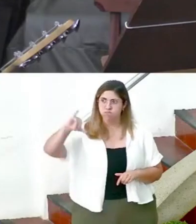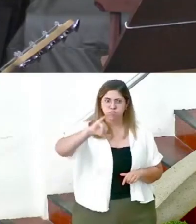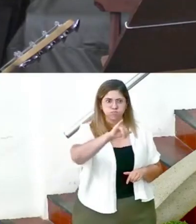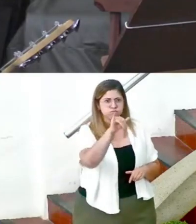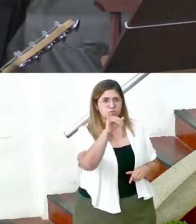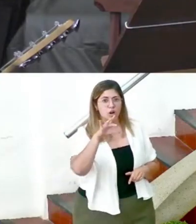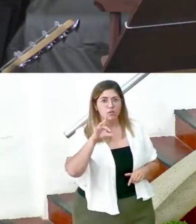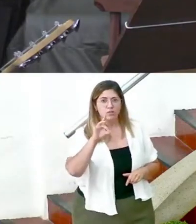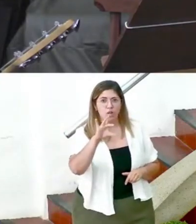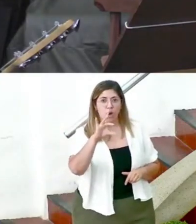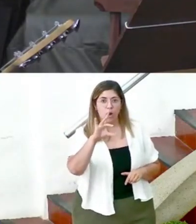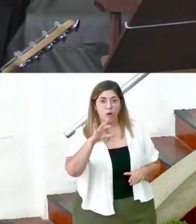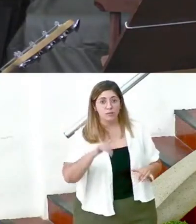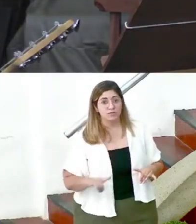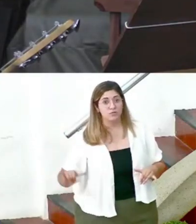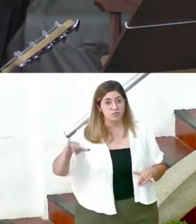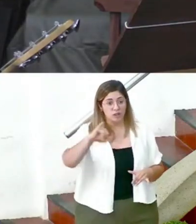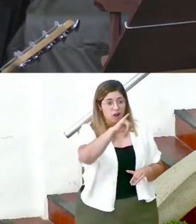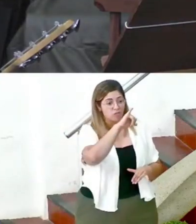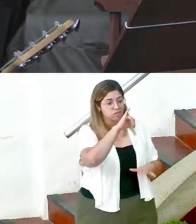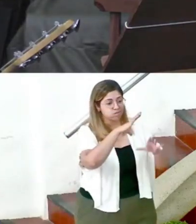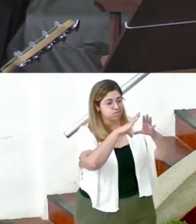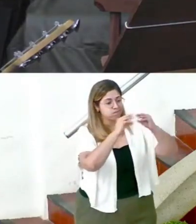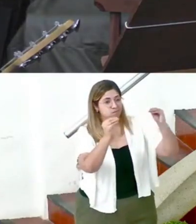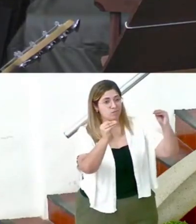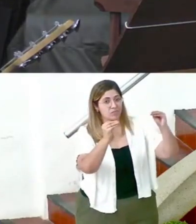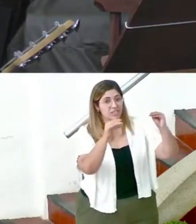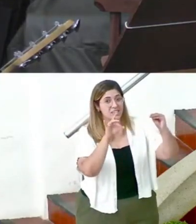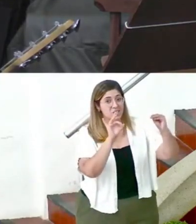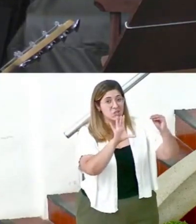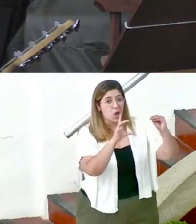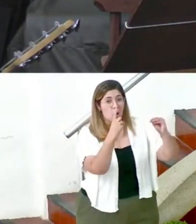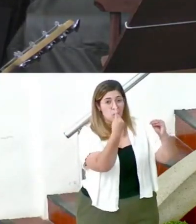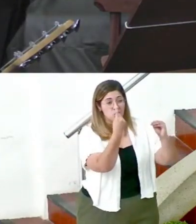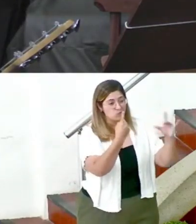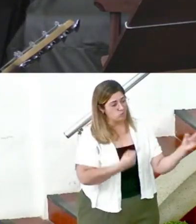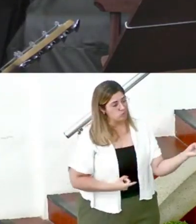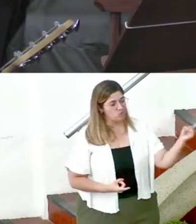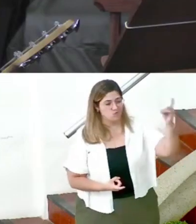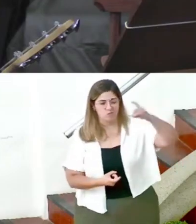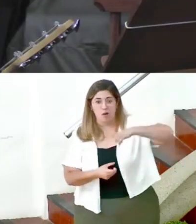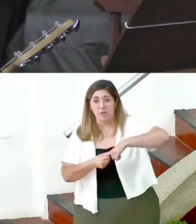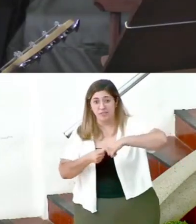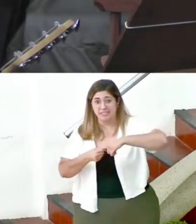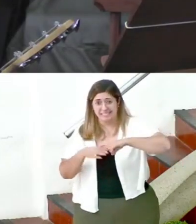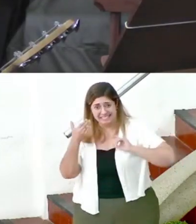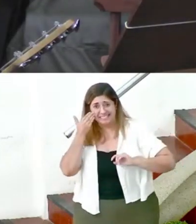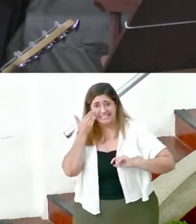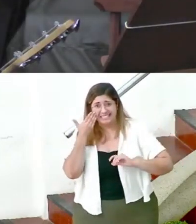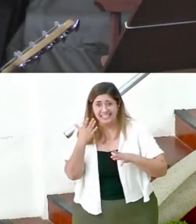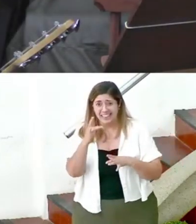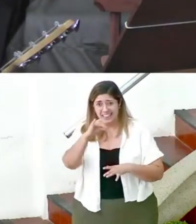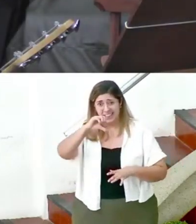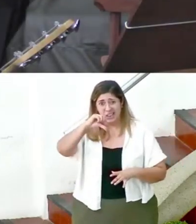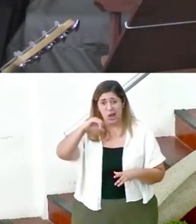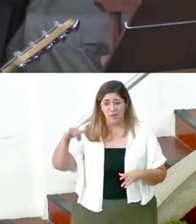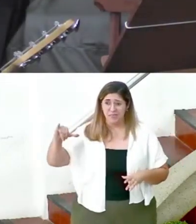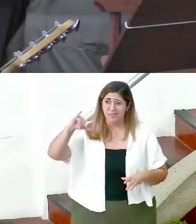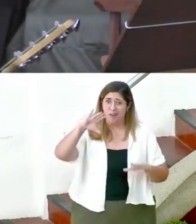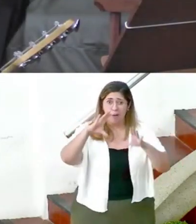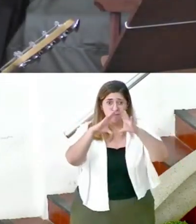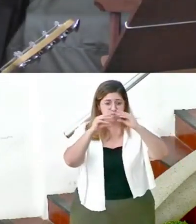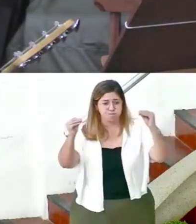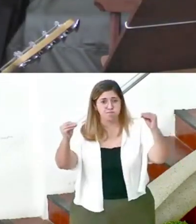um volta, o de Rosenthal. Perde 9 aviões. Essas eram as missões. Os melhores aviões do